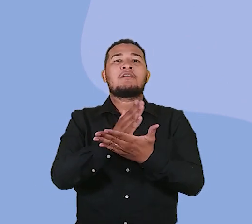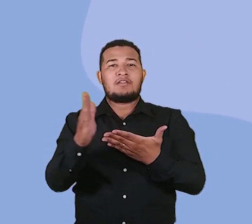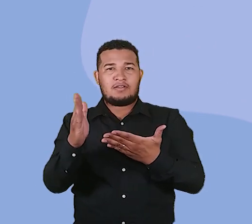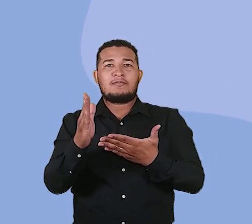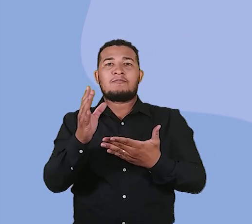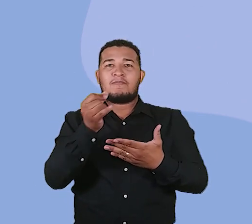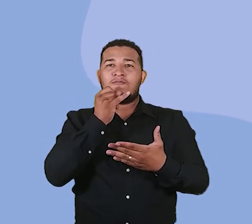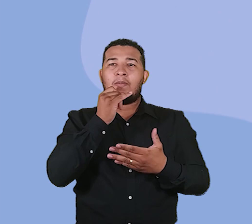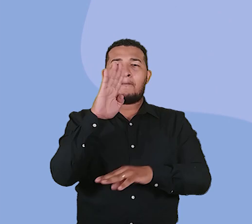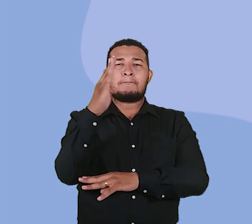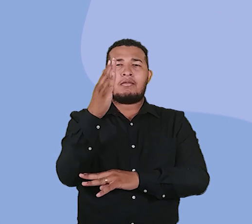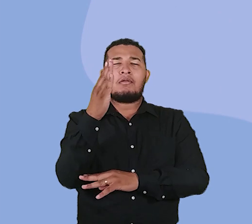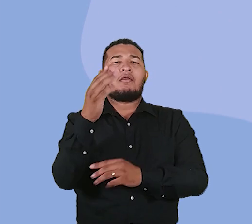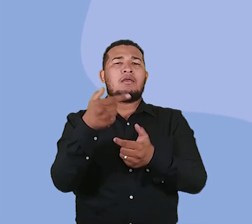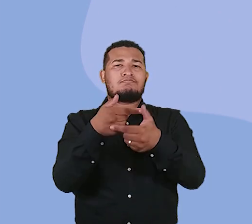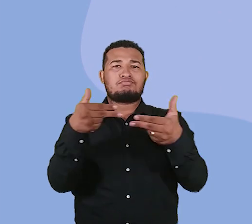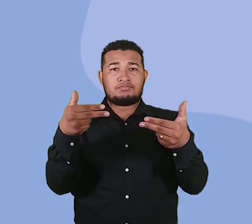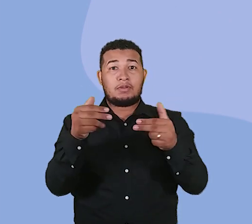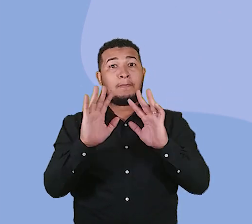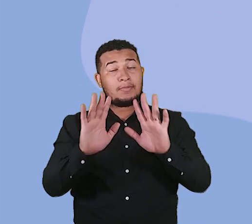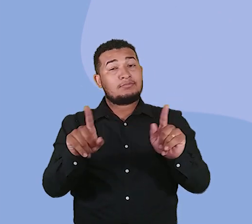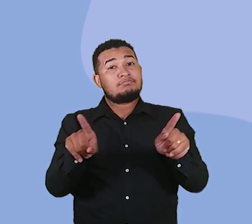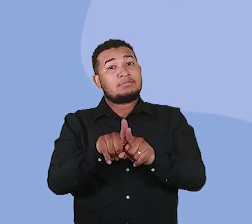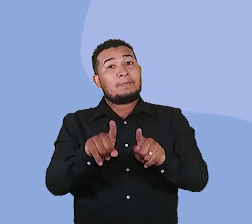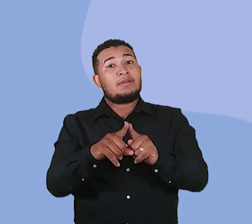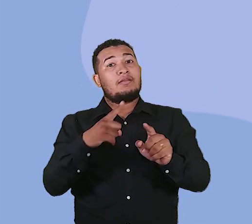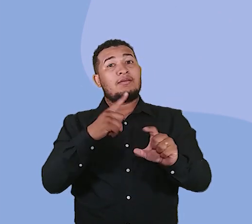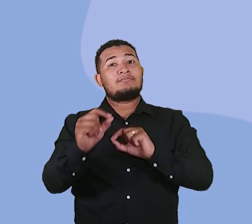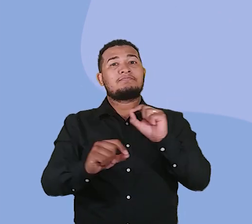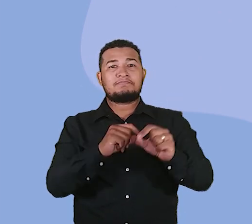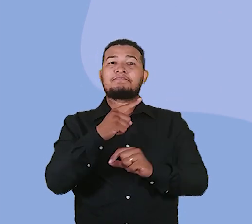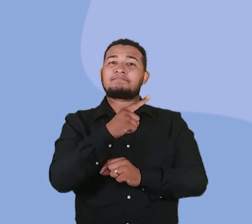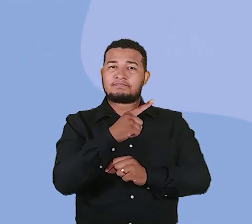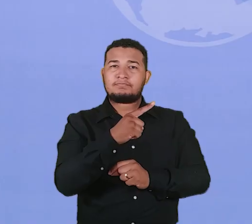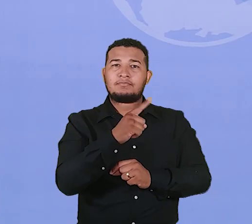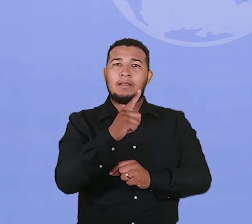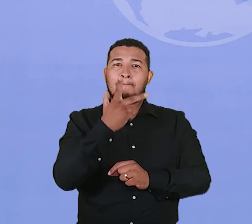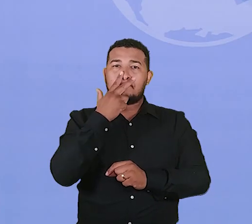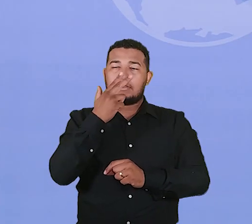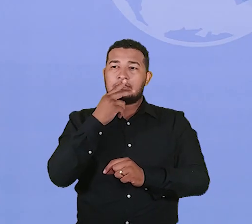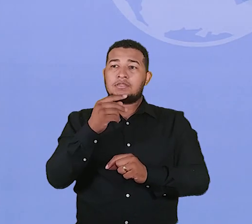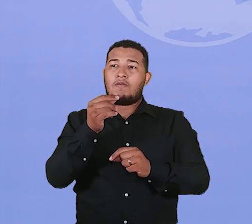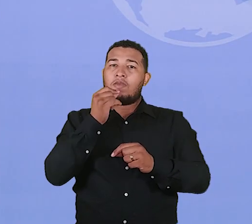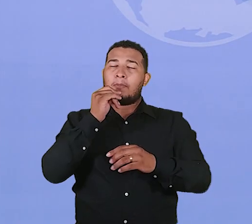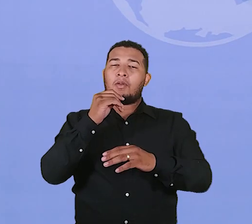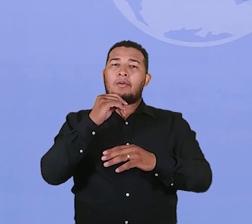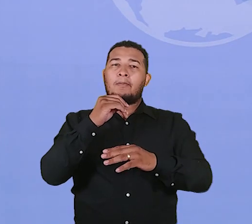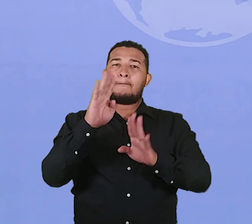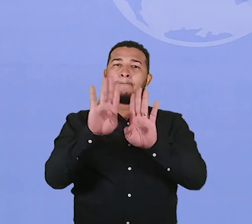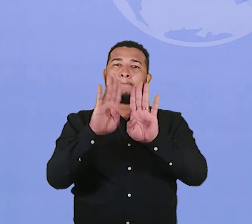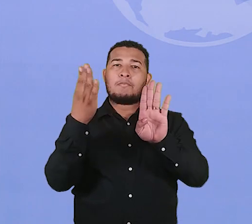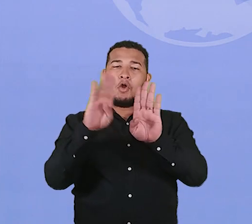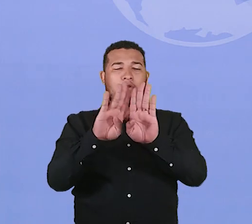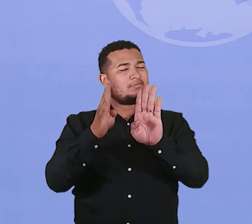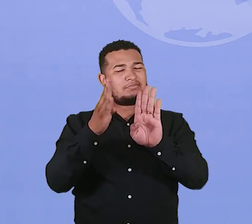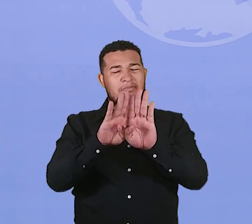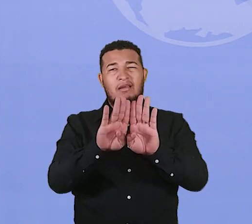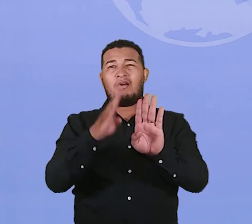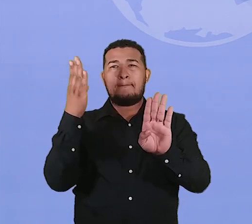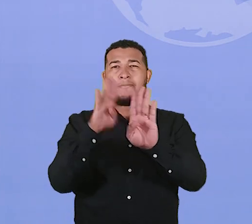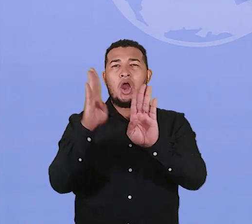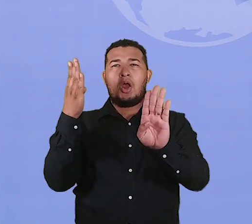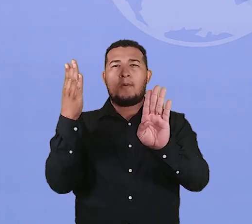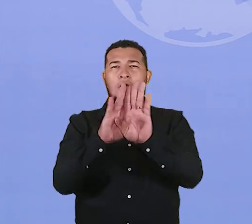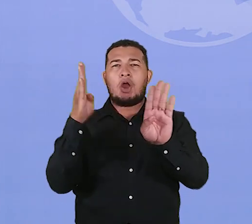esses troncos a madeira etc mas a gente também encontra como um calço para as portas né quem nunca